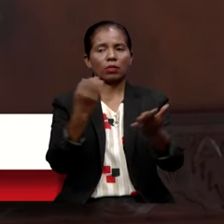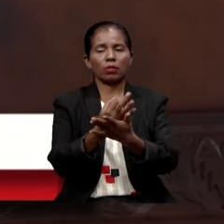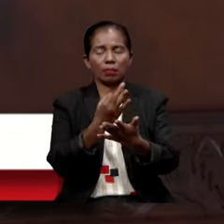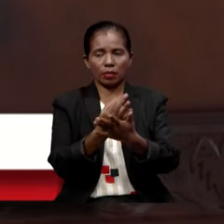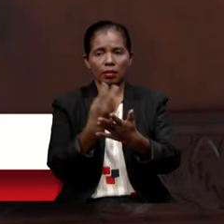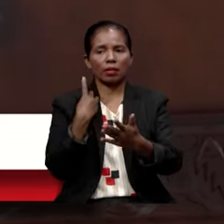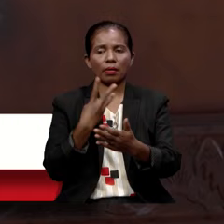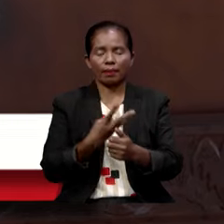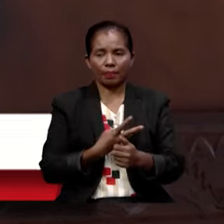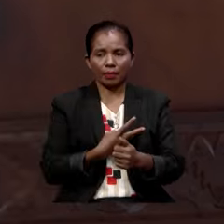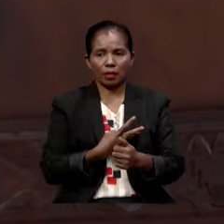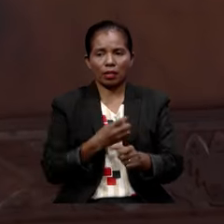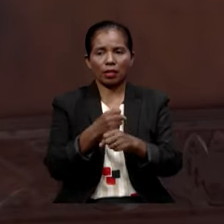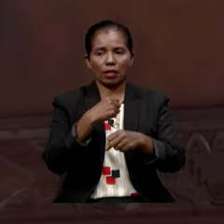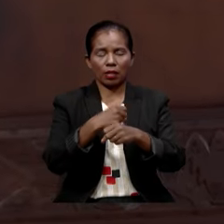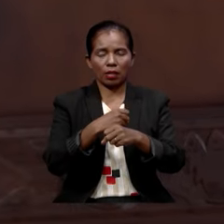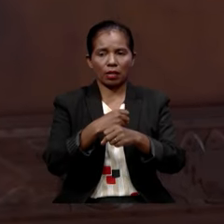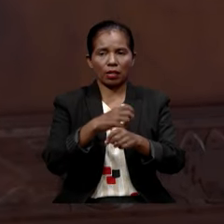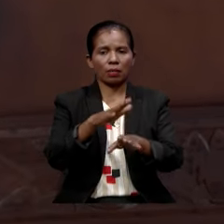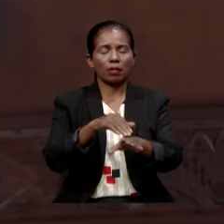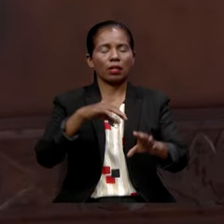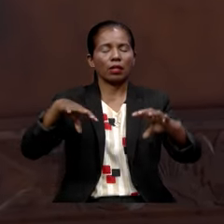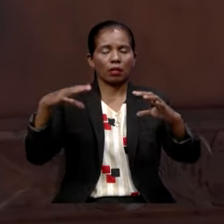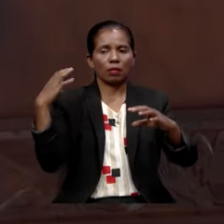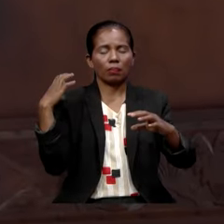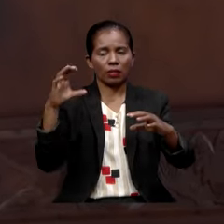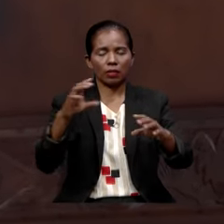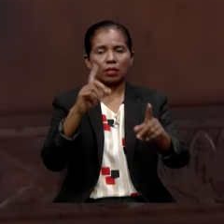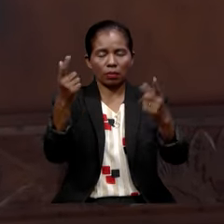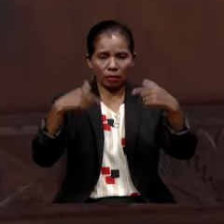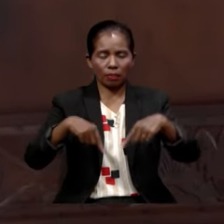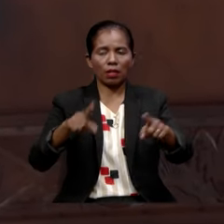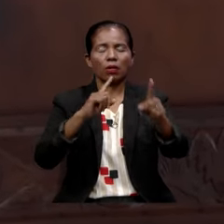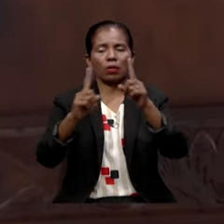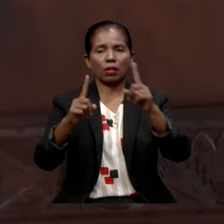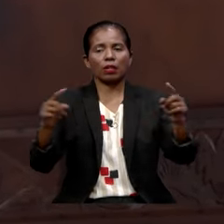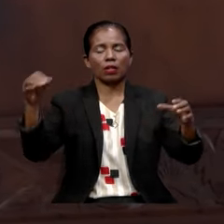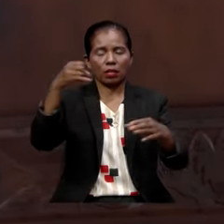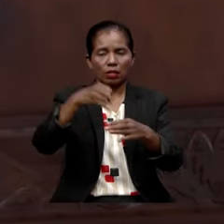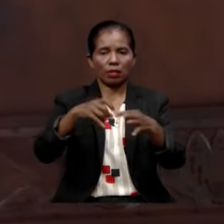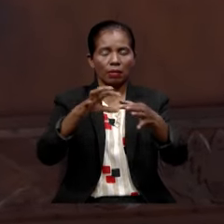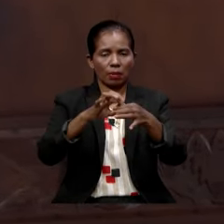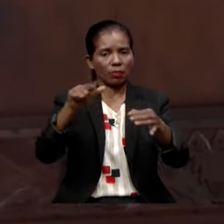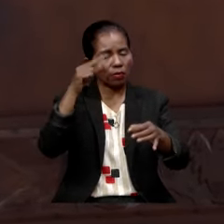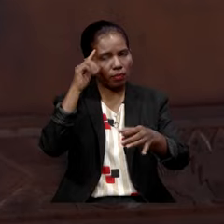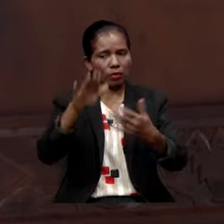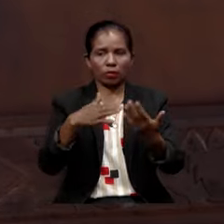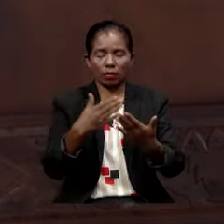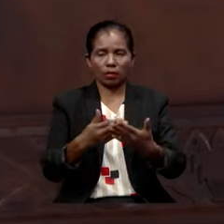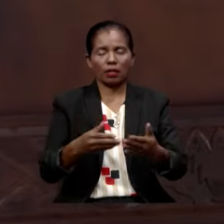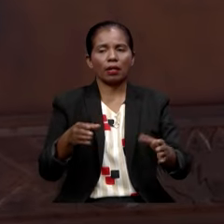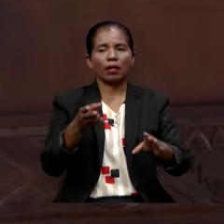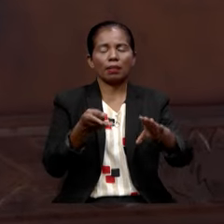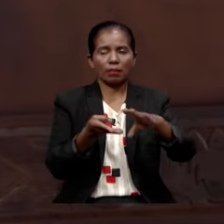a missa halo sobre convida para parte competência Cira Tobaculia, incluímos membro do governo Cira, Banco